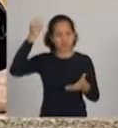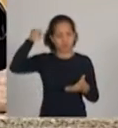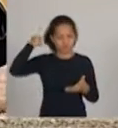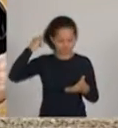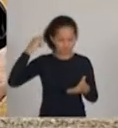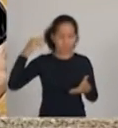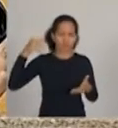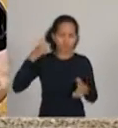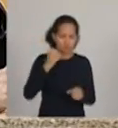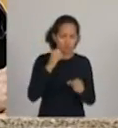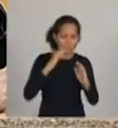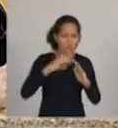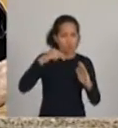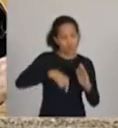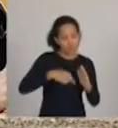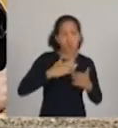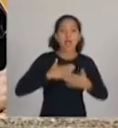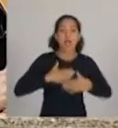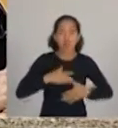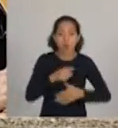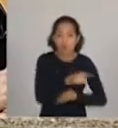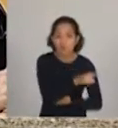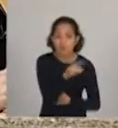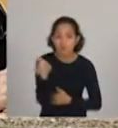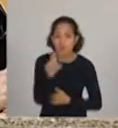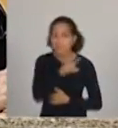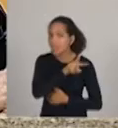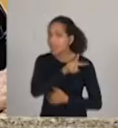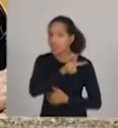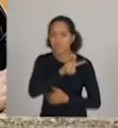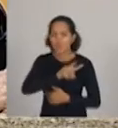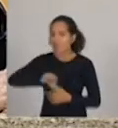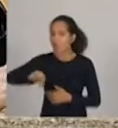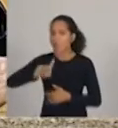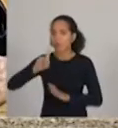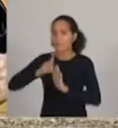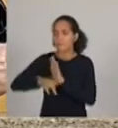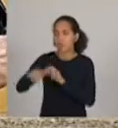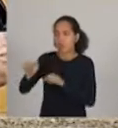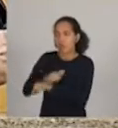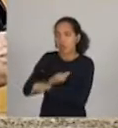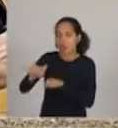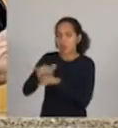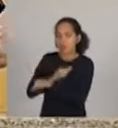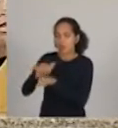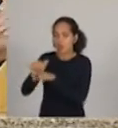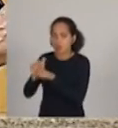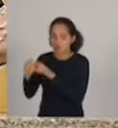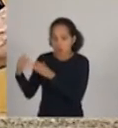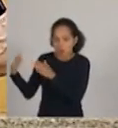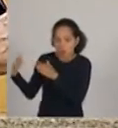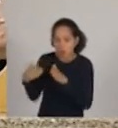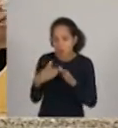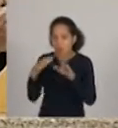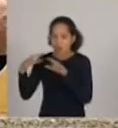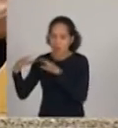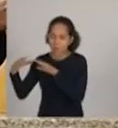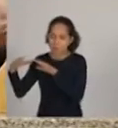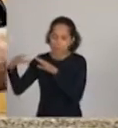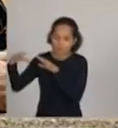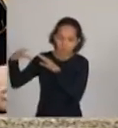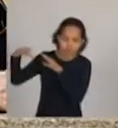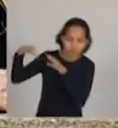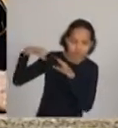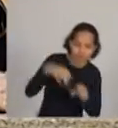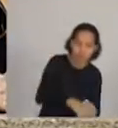Então, mas queria acalmar que realmente não se trata de um plano para abrir caminho, né, para o mar